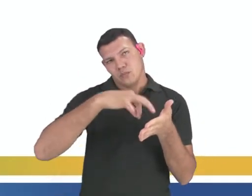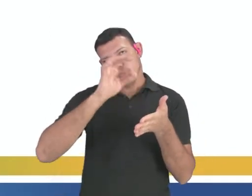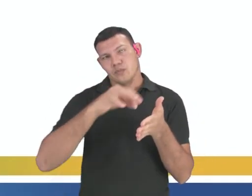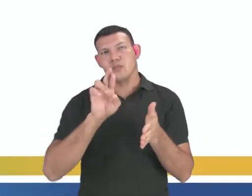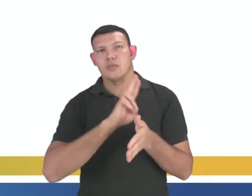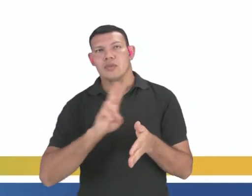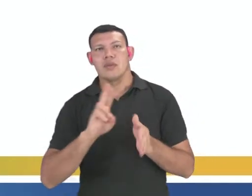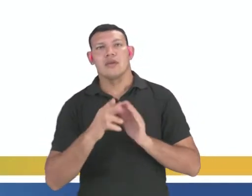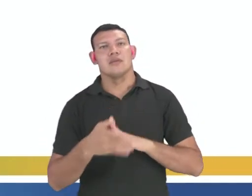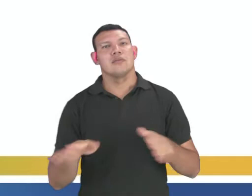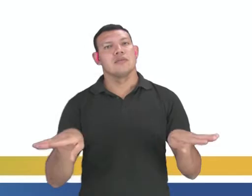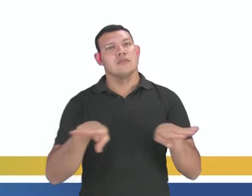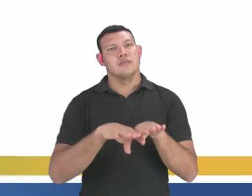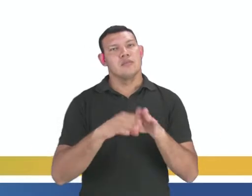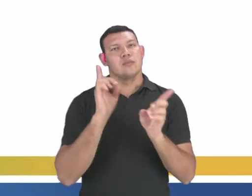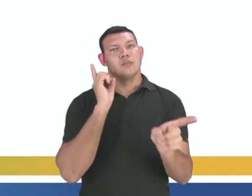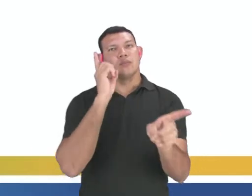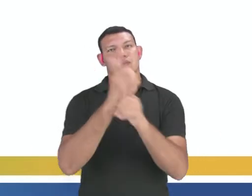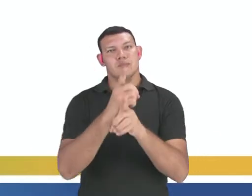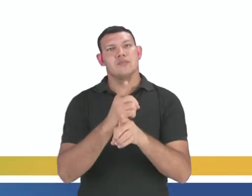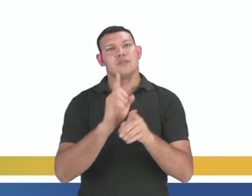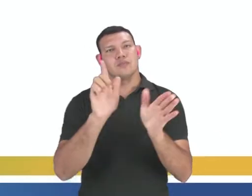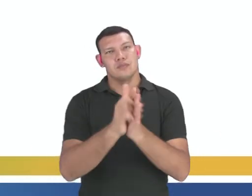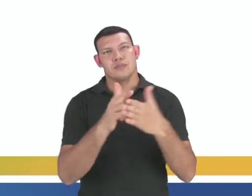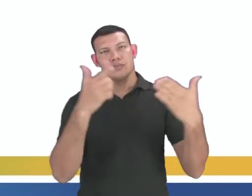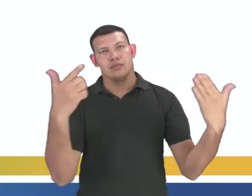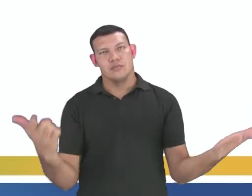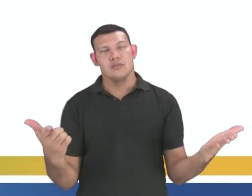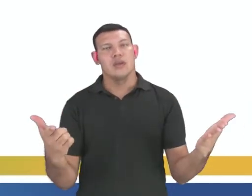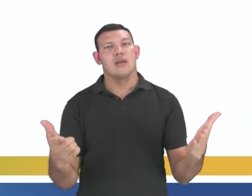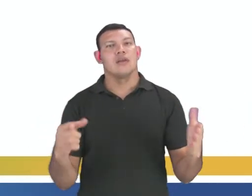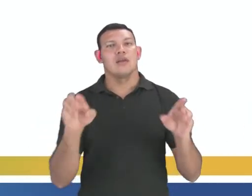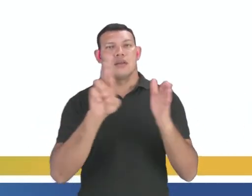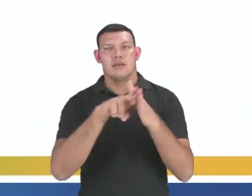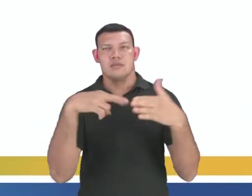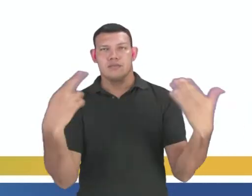são encontrados em jornais, revistas, TVs e rádios.